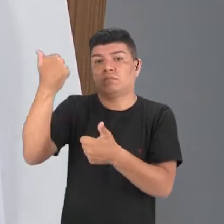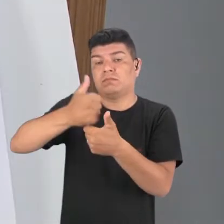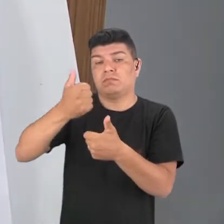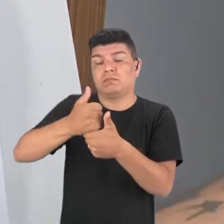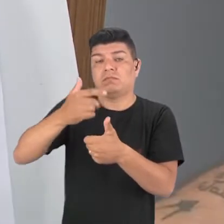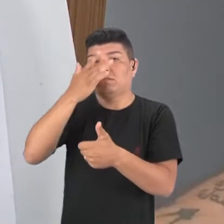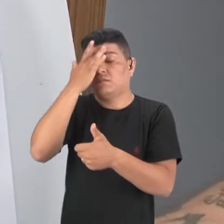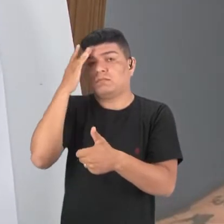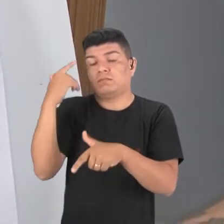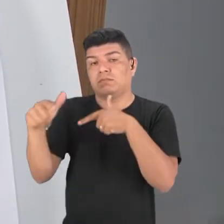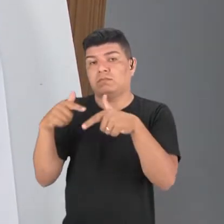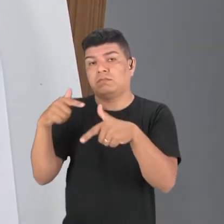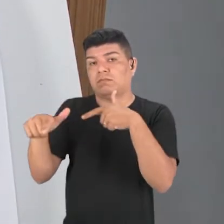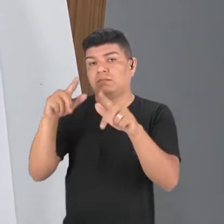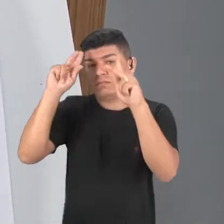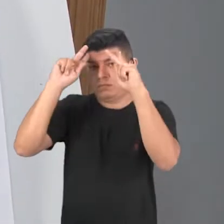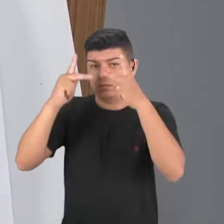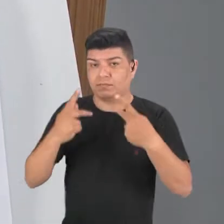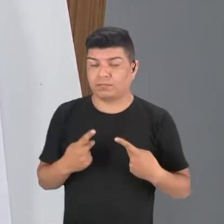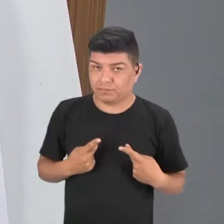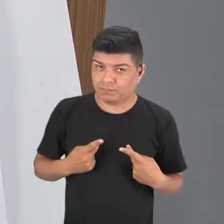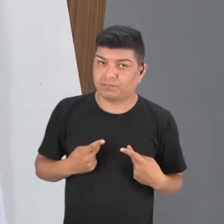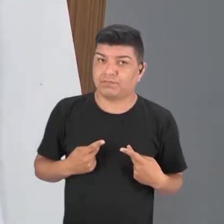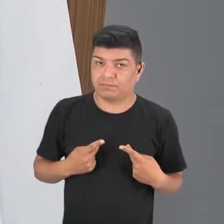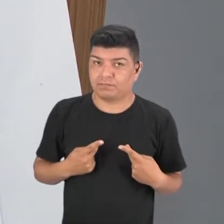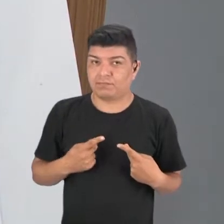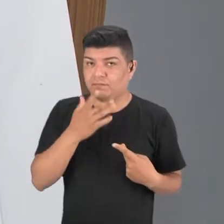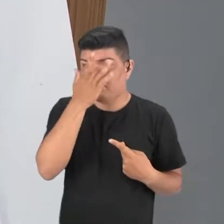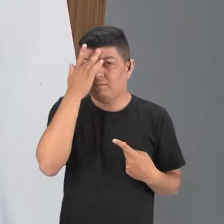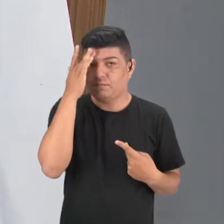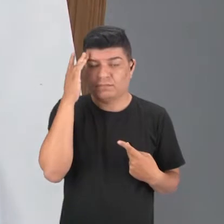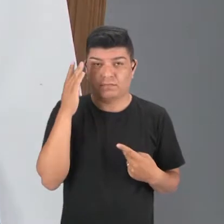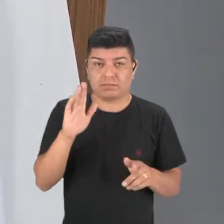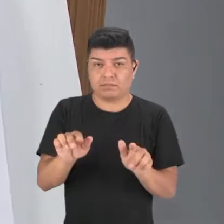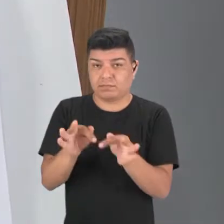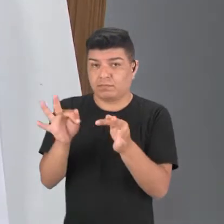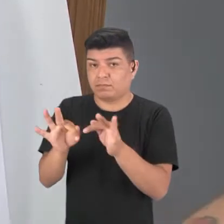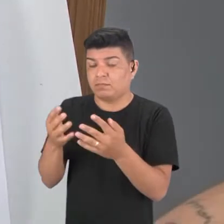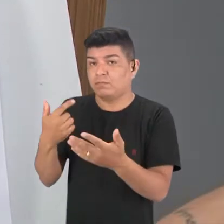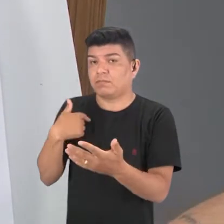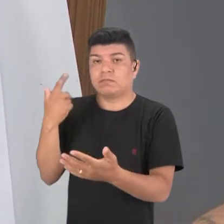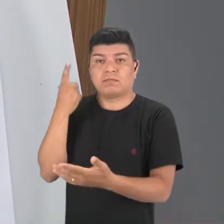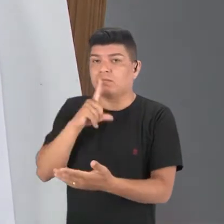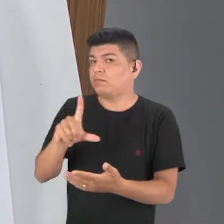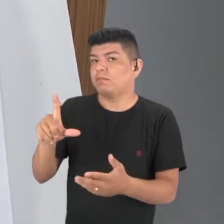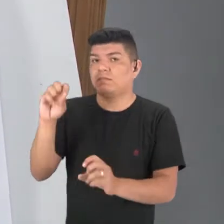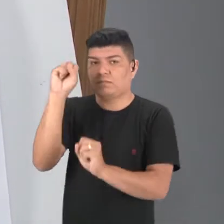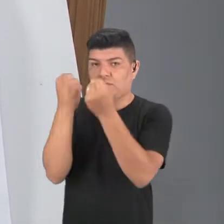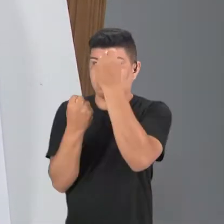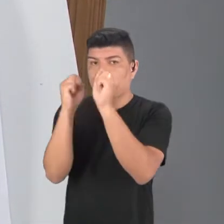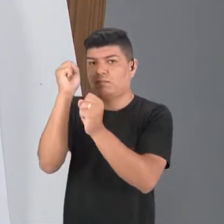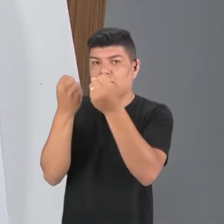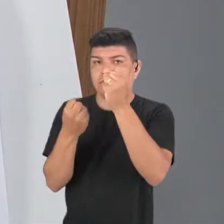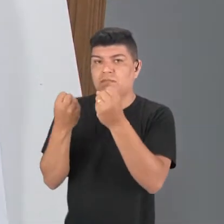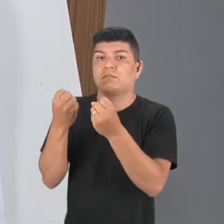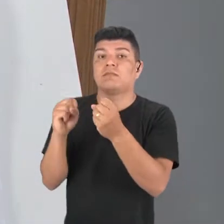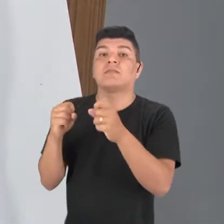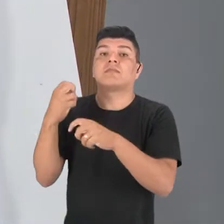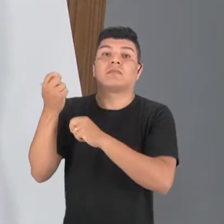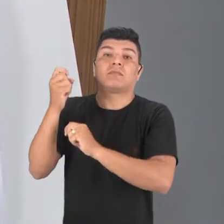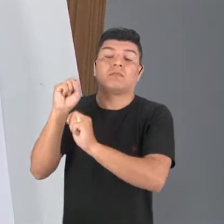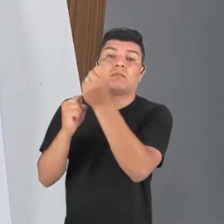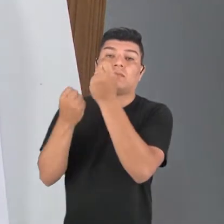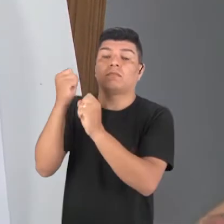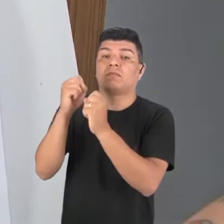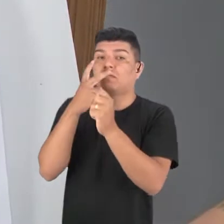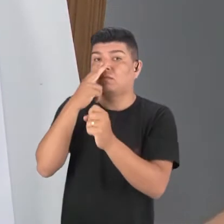mão de obra humana. Os pequenos produtores que não conseguem mecanizar sua produção